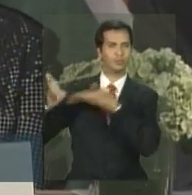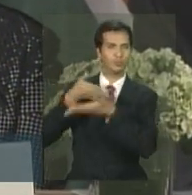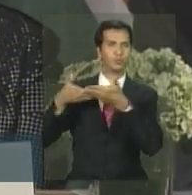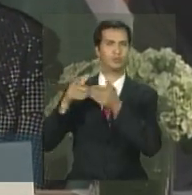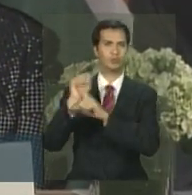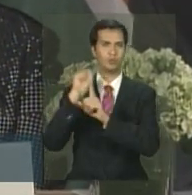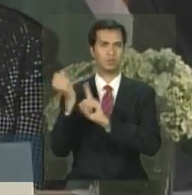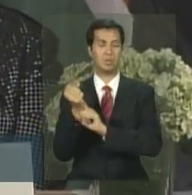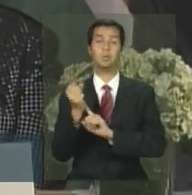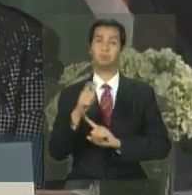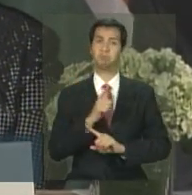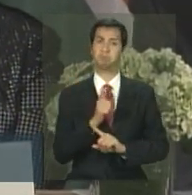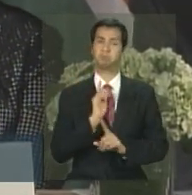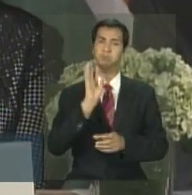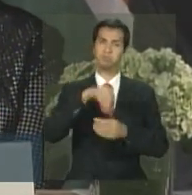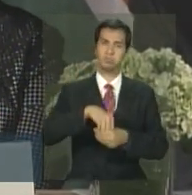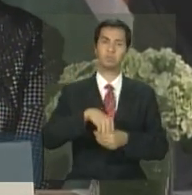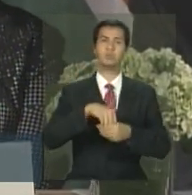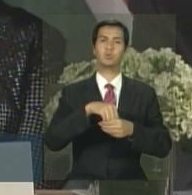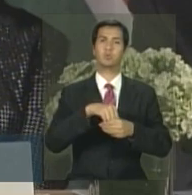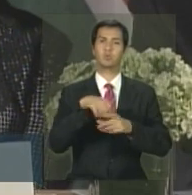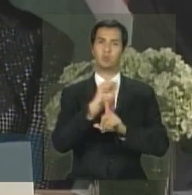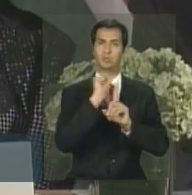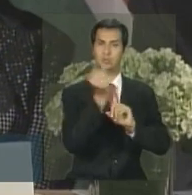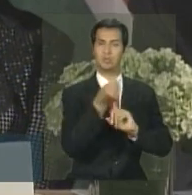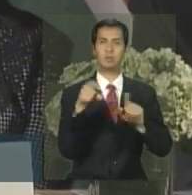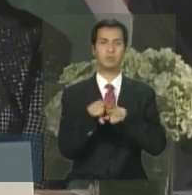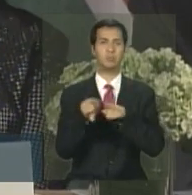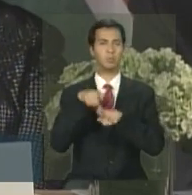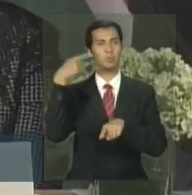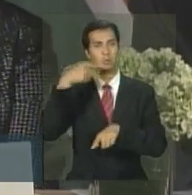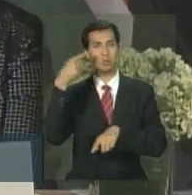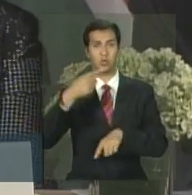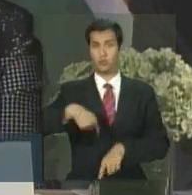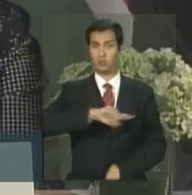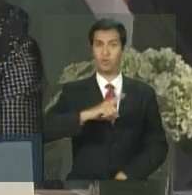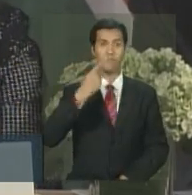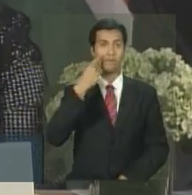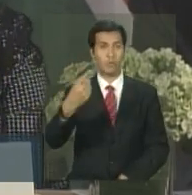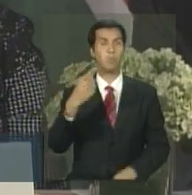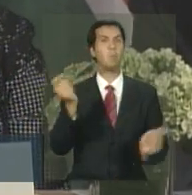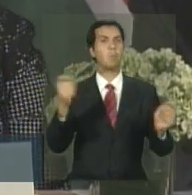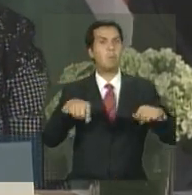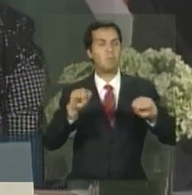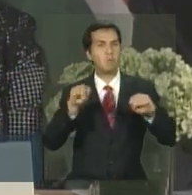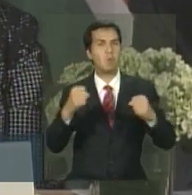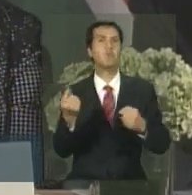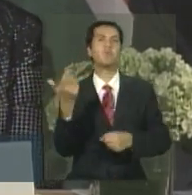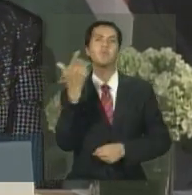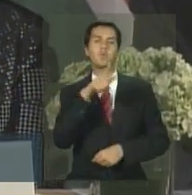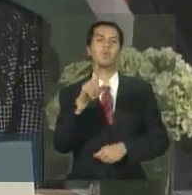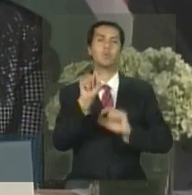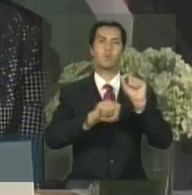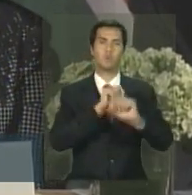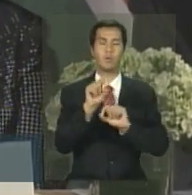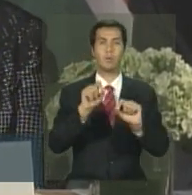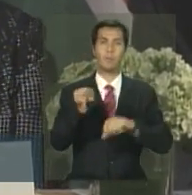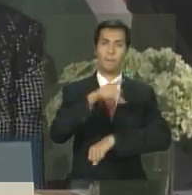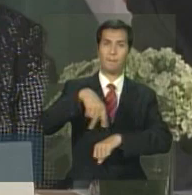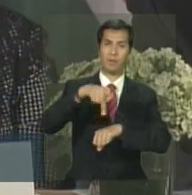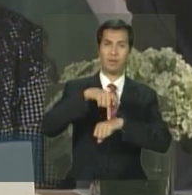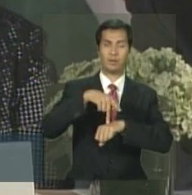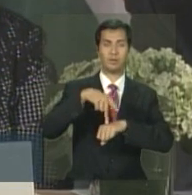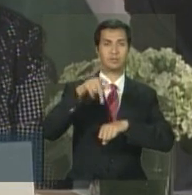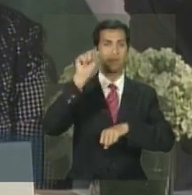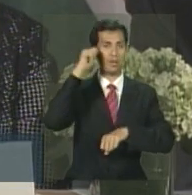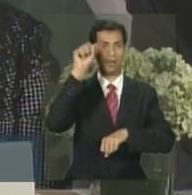cívica na vida política. Vimos o poder dessas ferramentas no despertar democrático dos países do